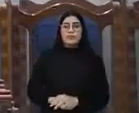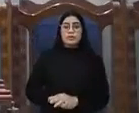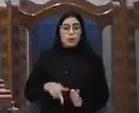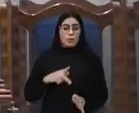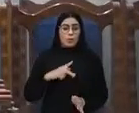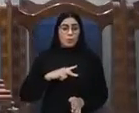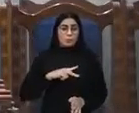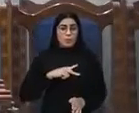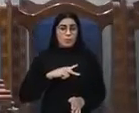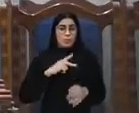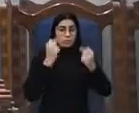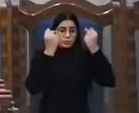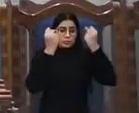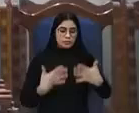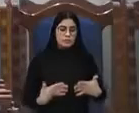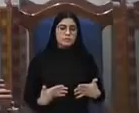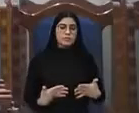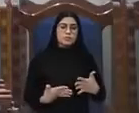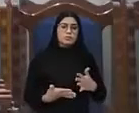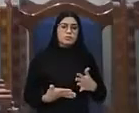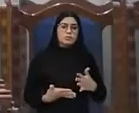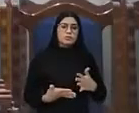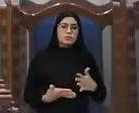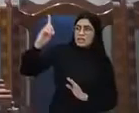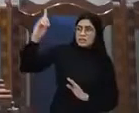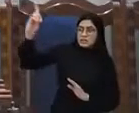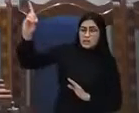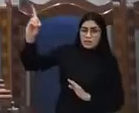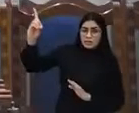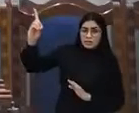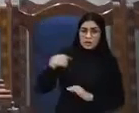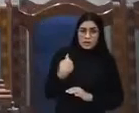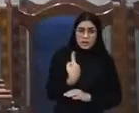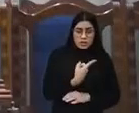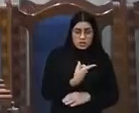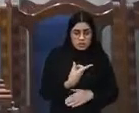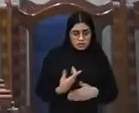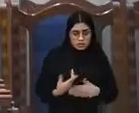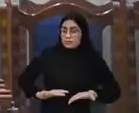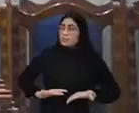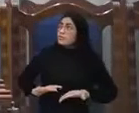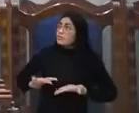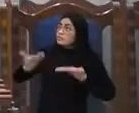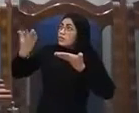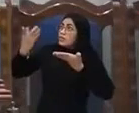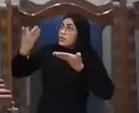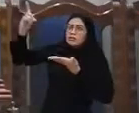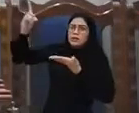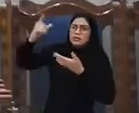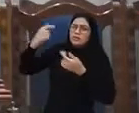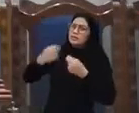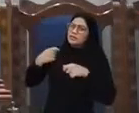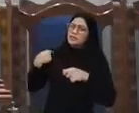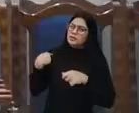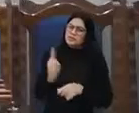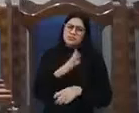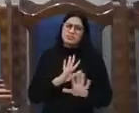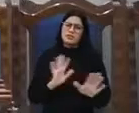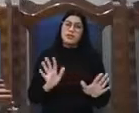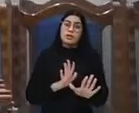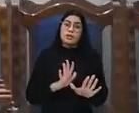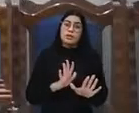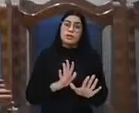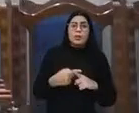servido por mão de homens, como que necessitando de alguma coisa, pois ele mesmo é quem dá a todos a